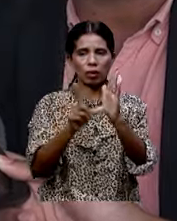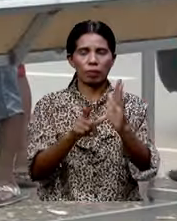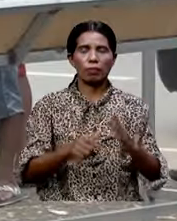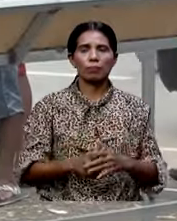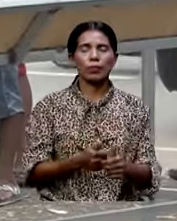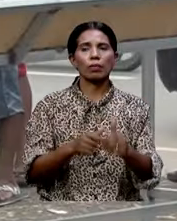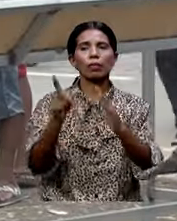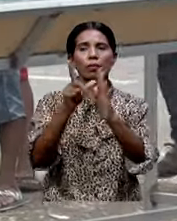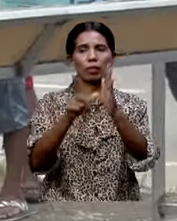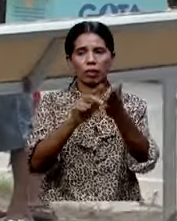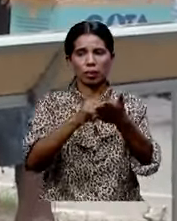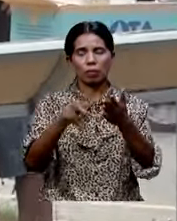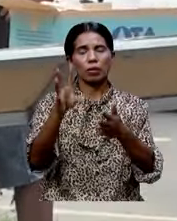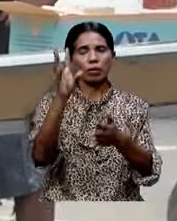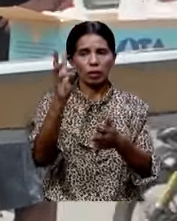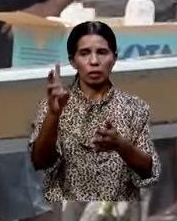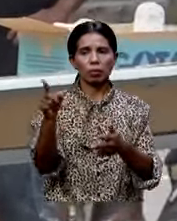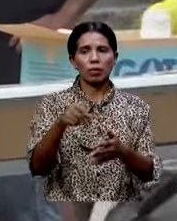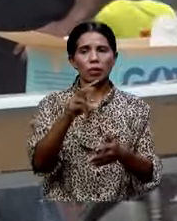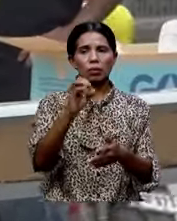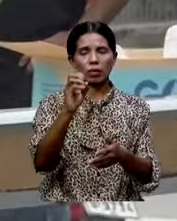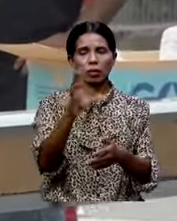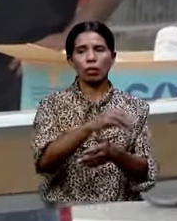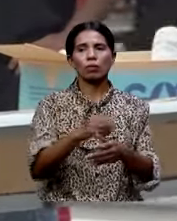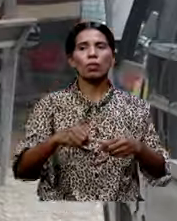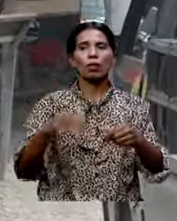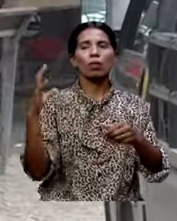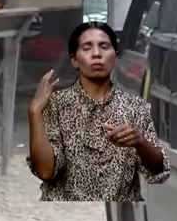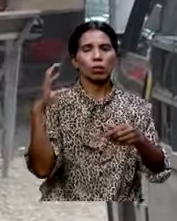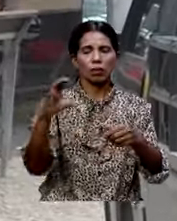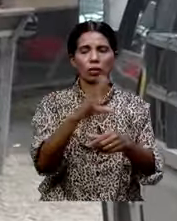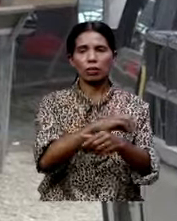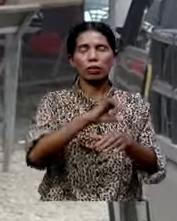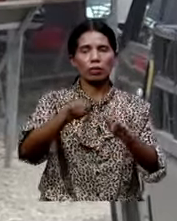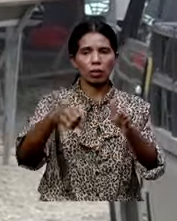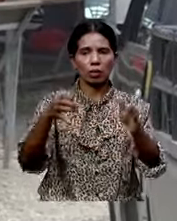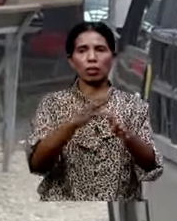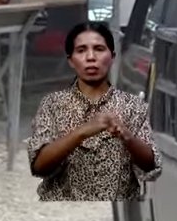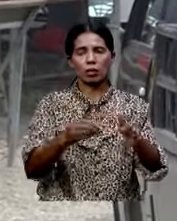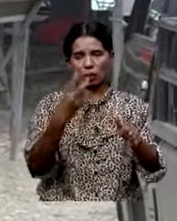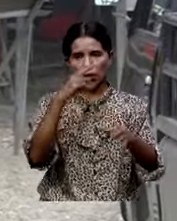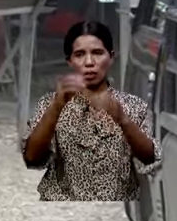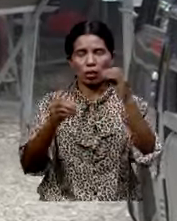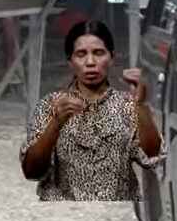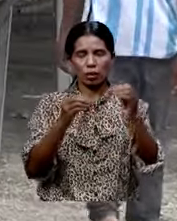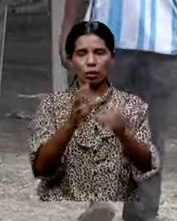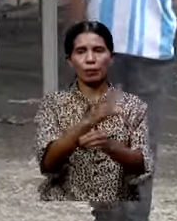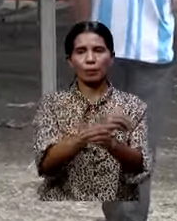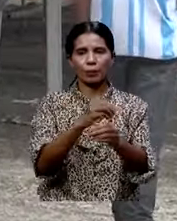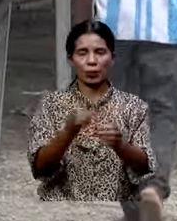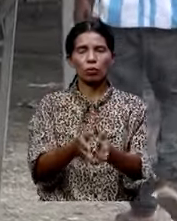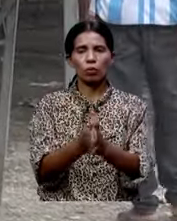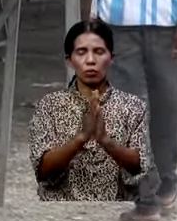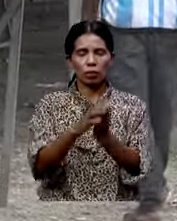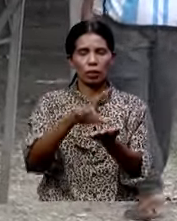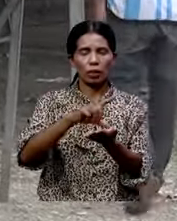Tur decreto-lei número 6/2016 neve fo competência toma com inspeção geral de jogo, ato controla, licença fiscaliza, no monitoriza